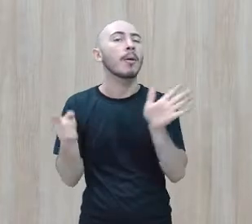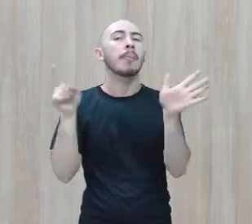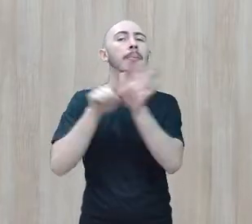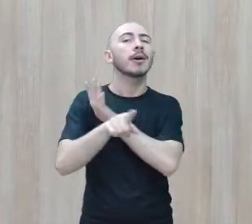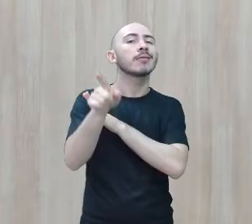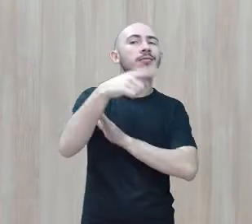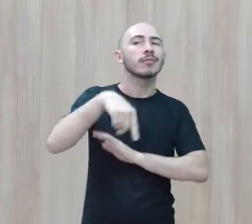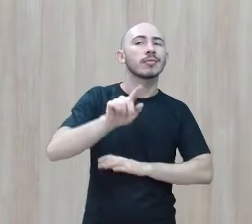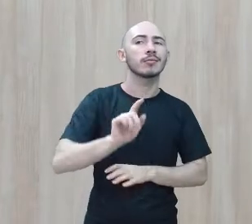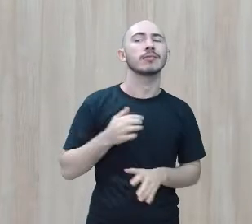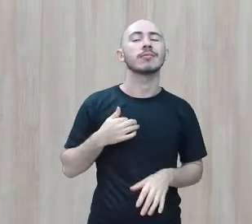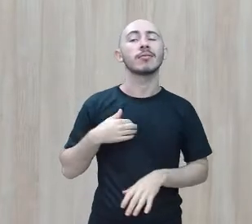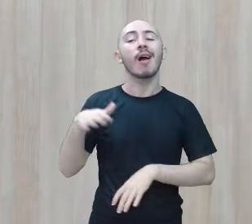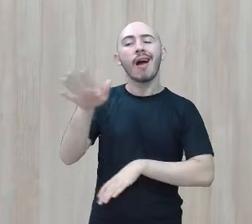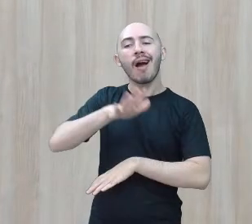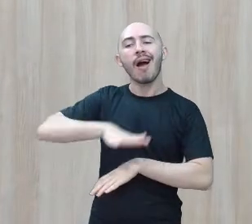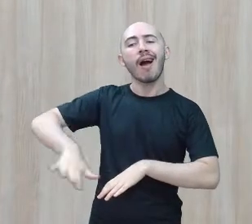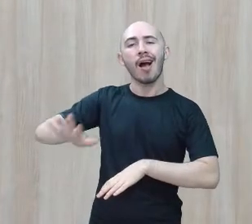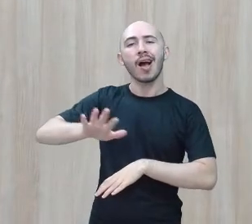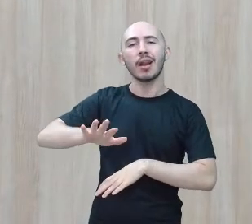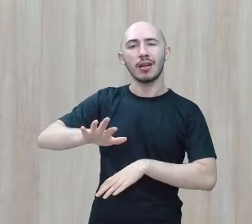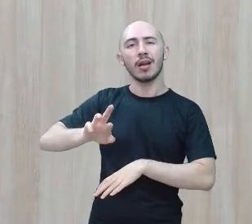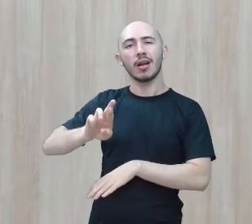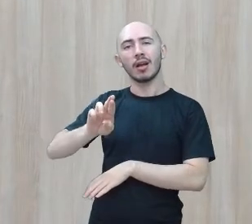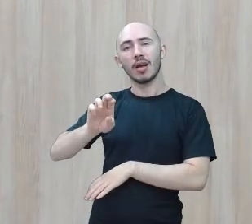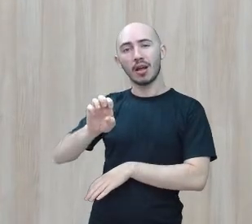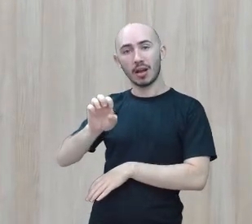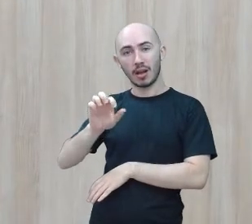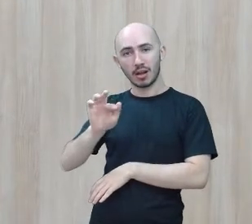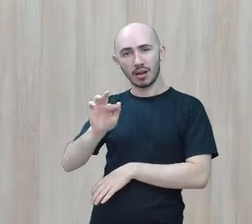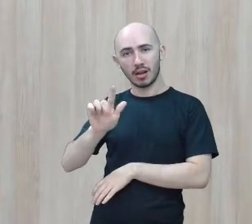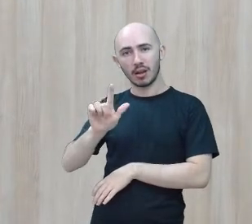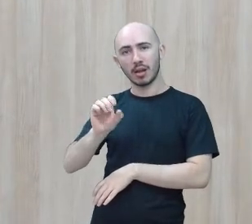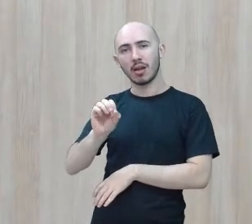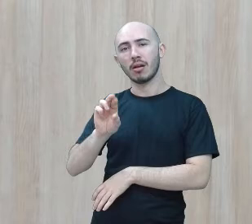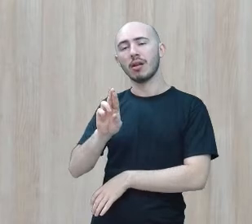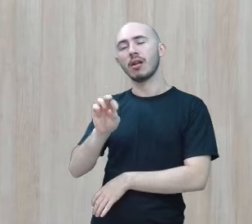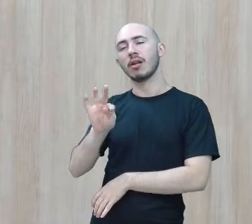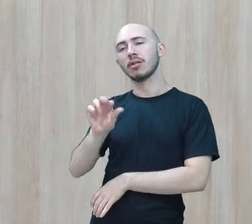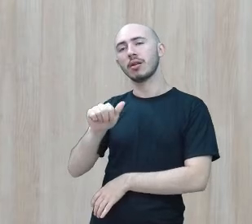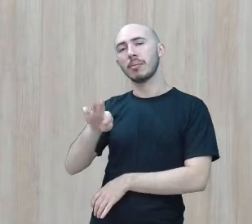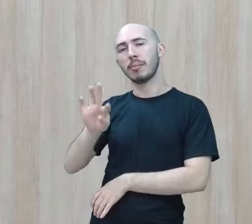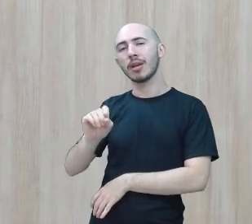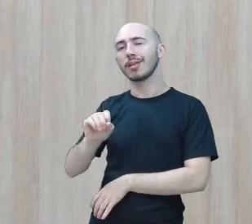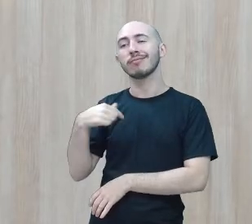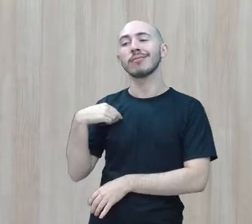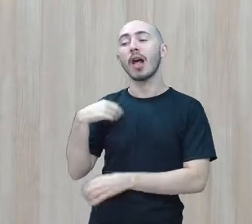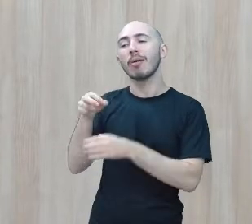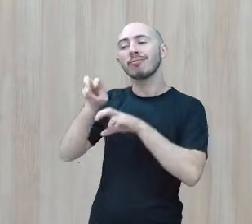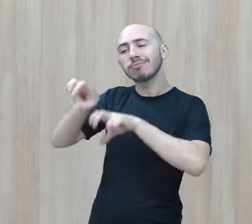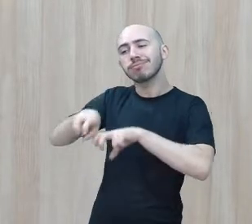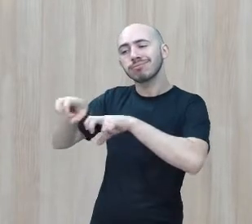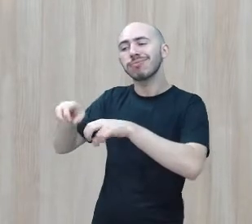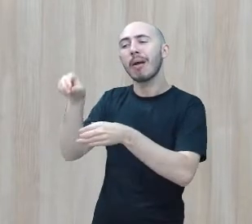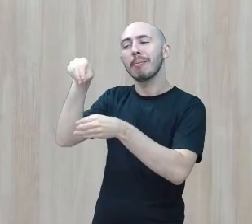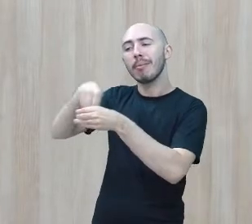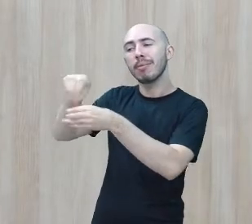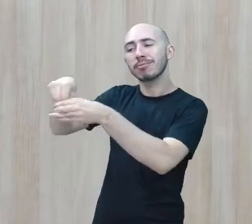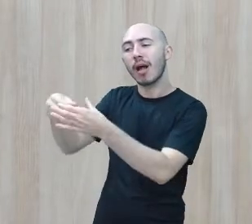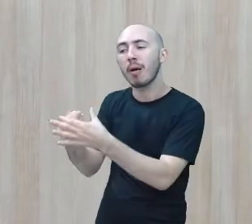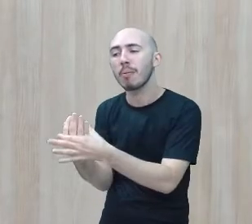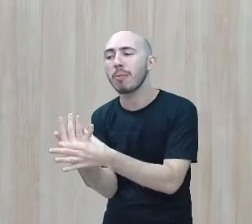questionamento. E as áreas de reflorestamento? Onde é que estão essas áreas de reflorestamento? Será que não basta?